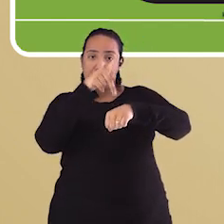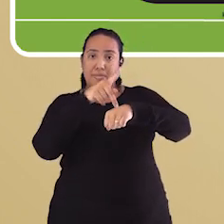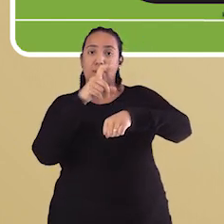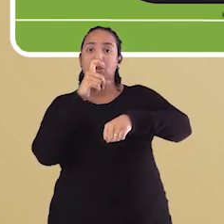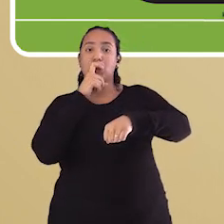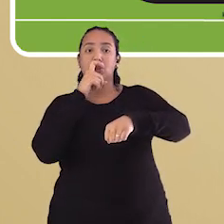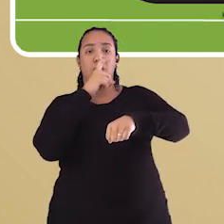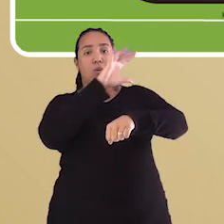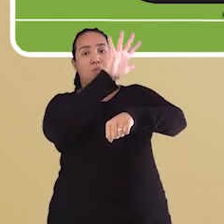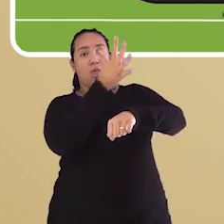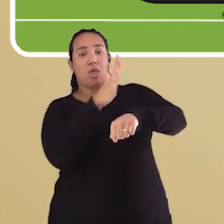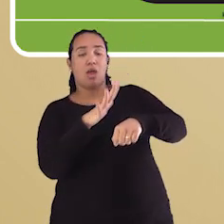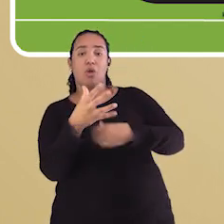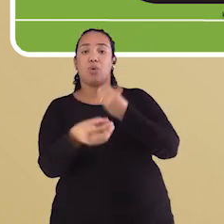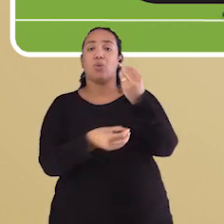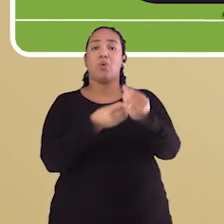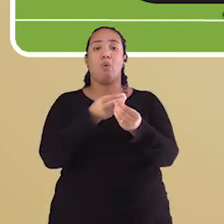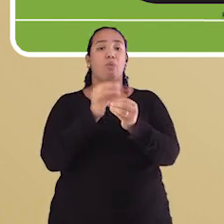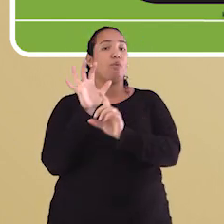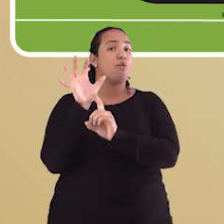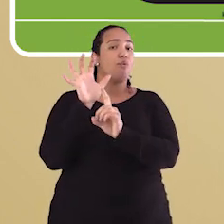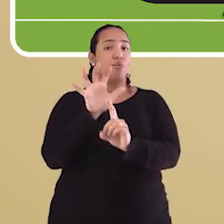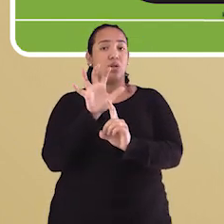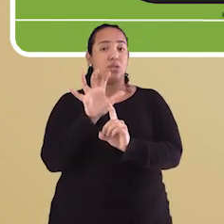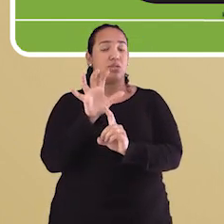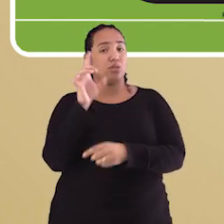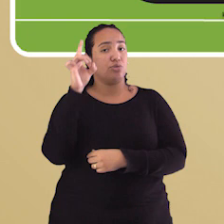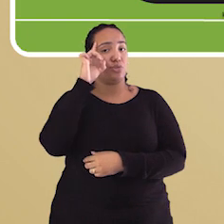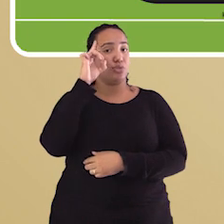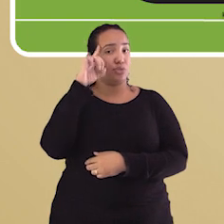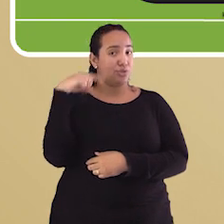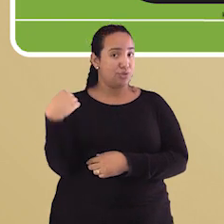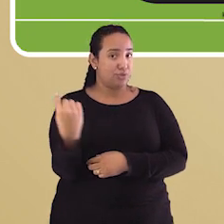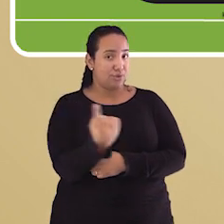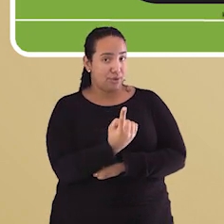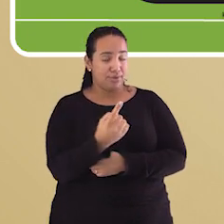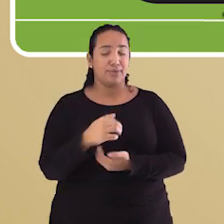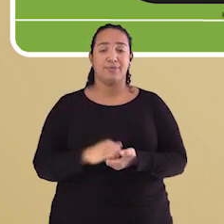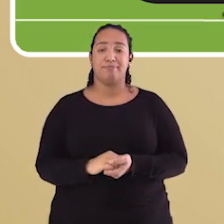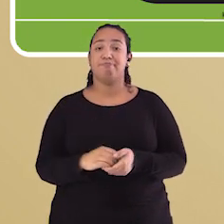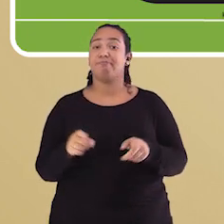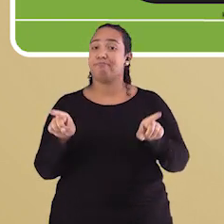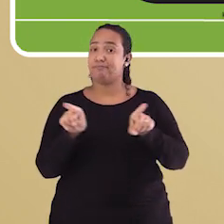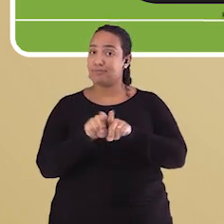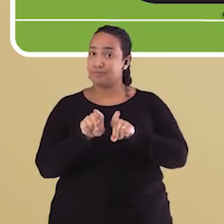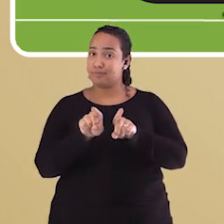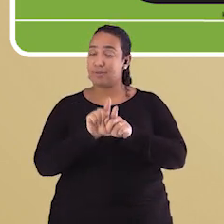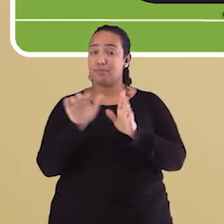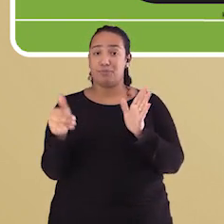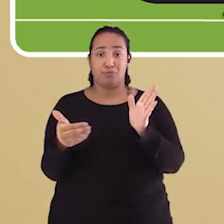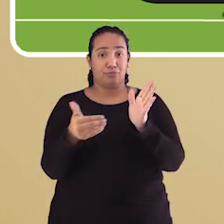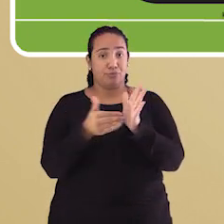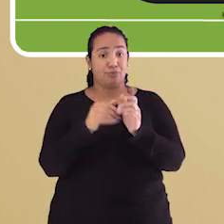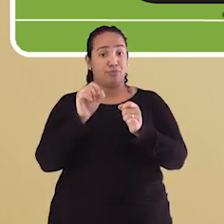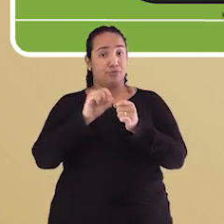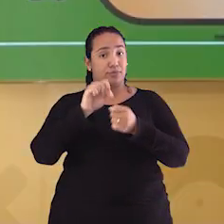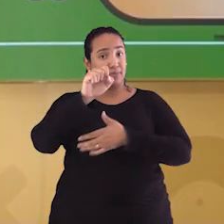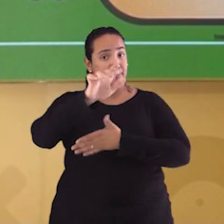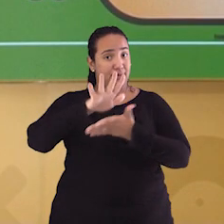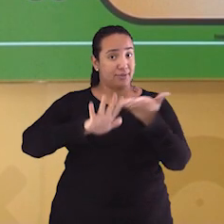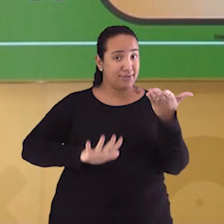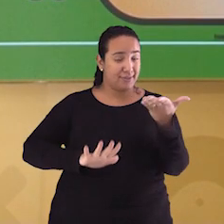geleiras e os impactos que isso pode ocasionar. Por fim, realizamos a nossa atividade de